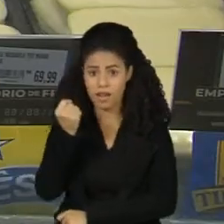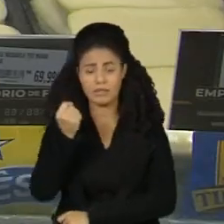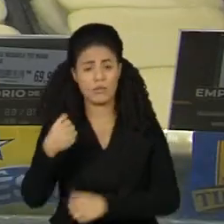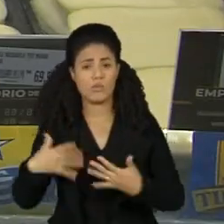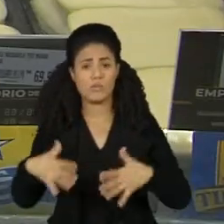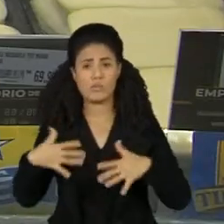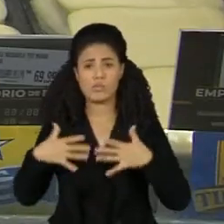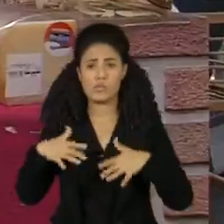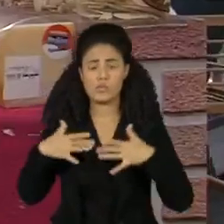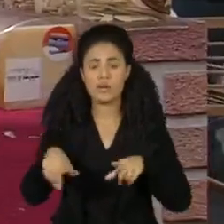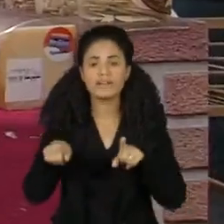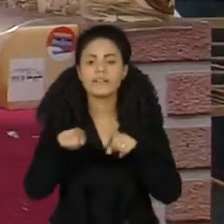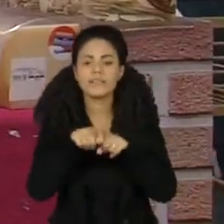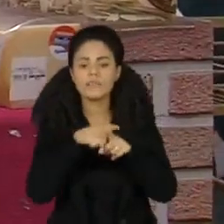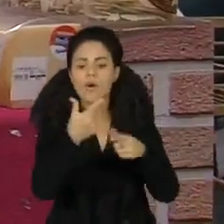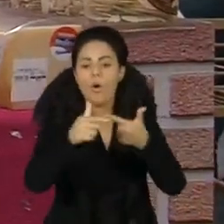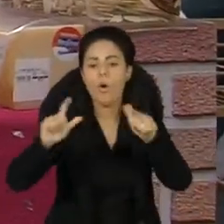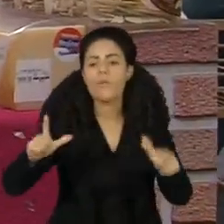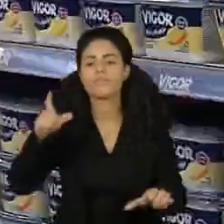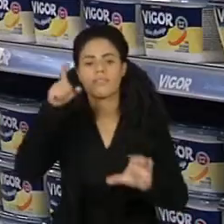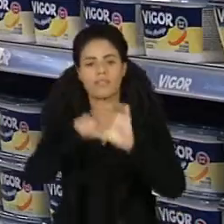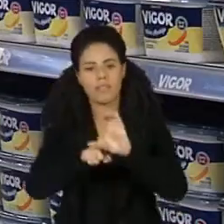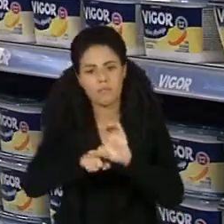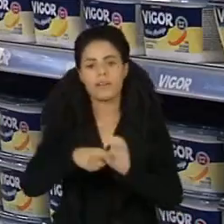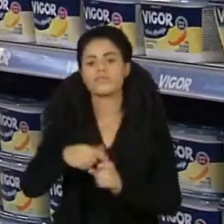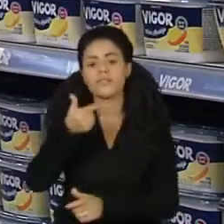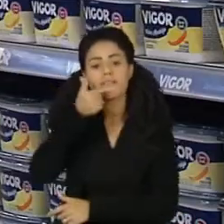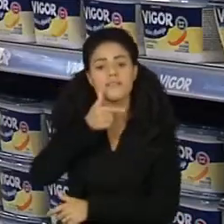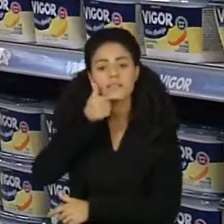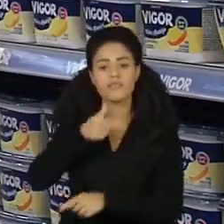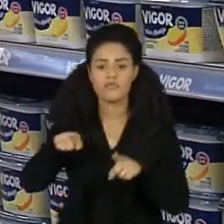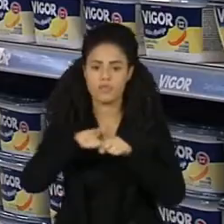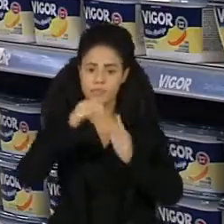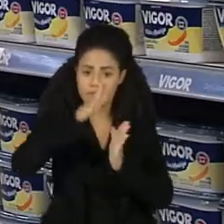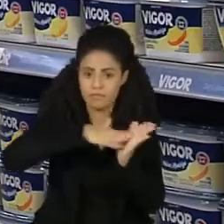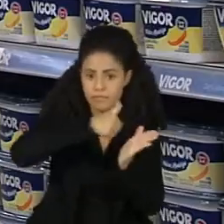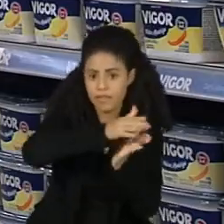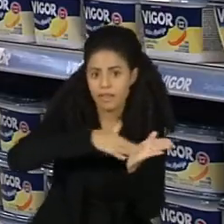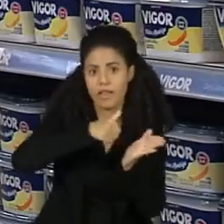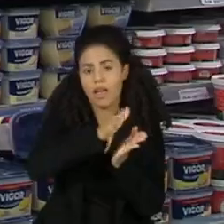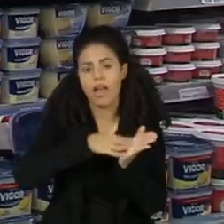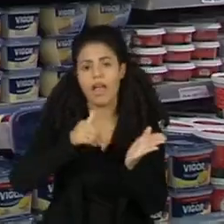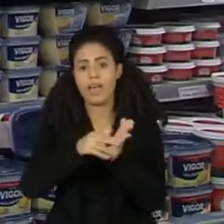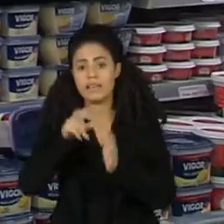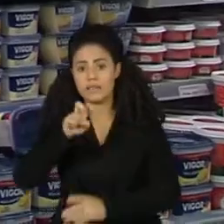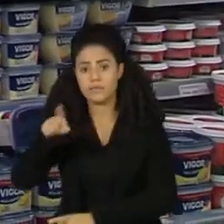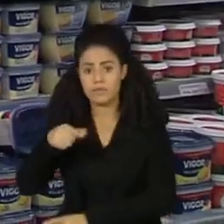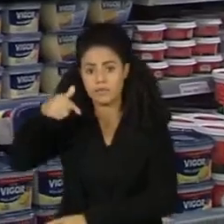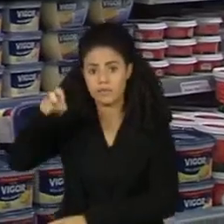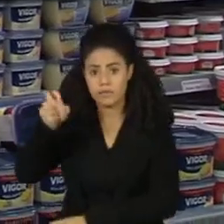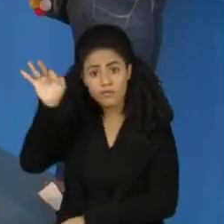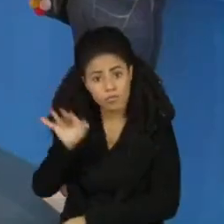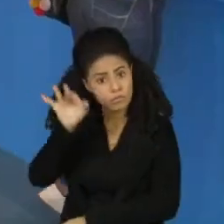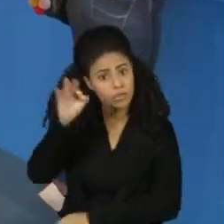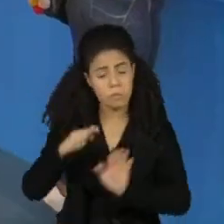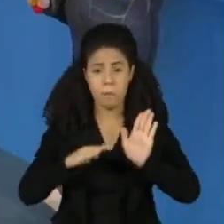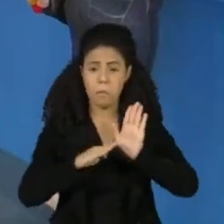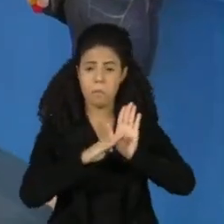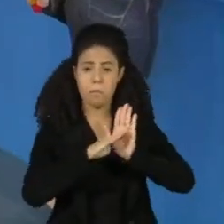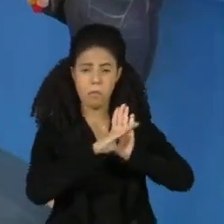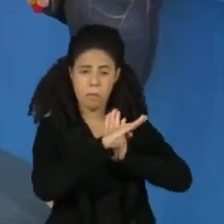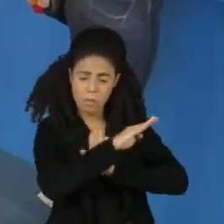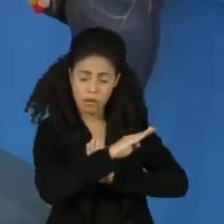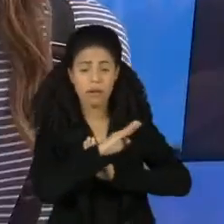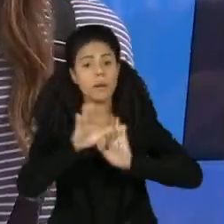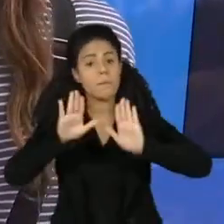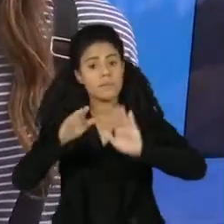Ele levou junto os derivados, como os queijos e a manteiga, ambos com mais de 5%. Não é à toa que